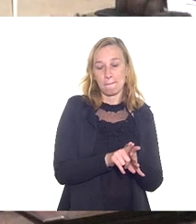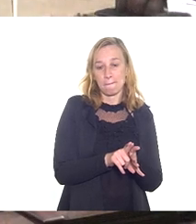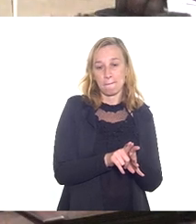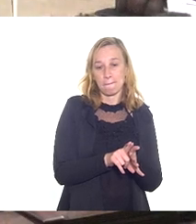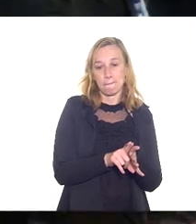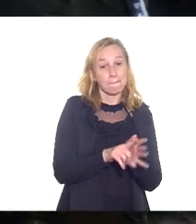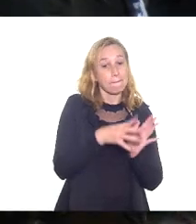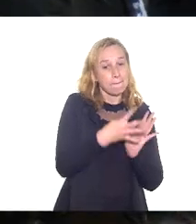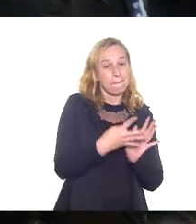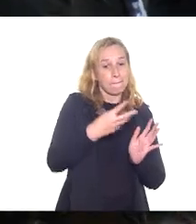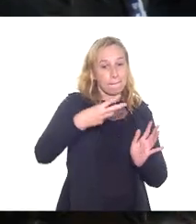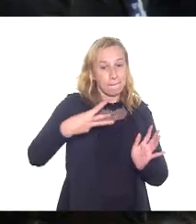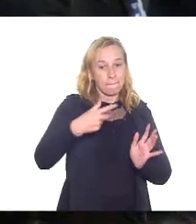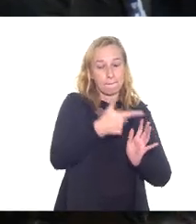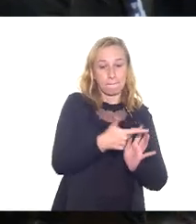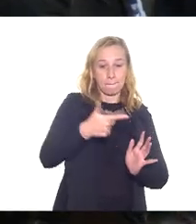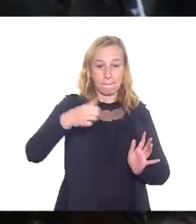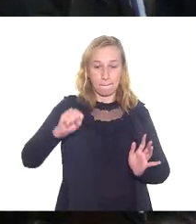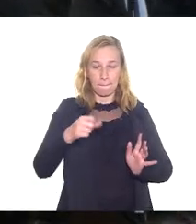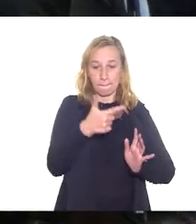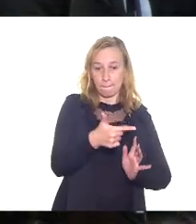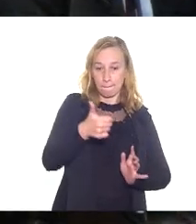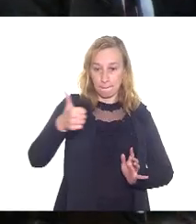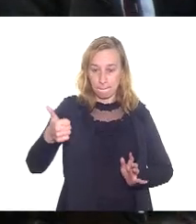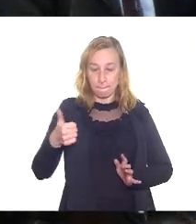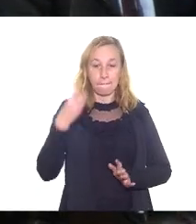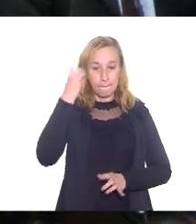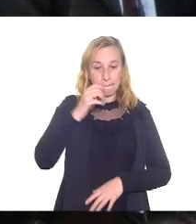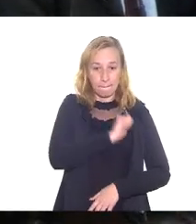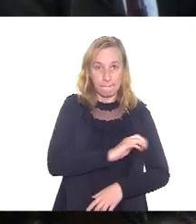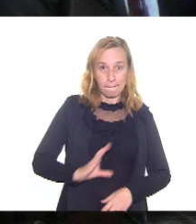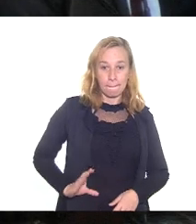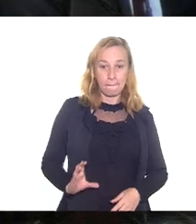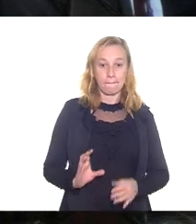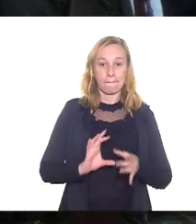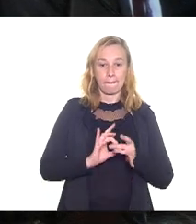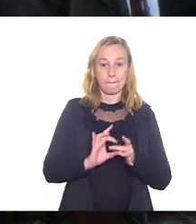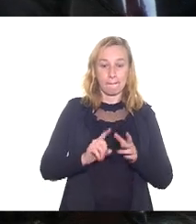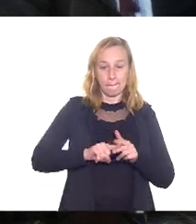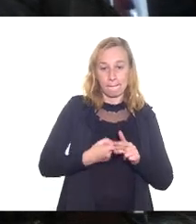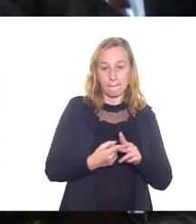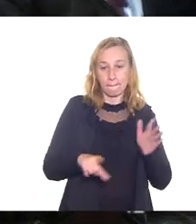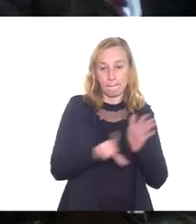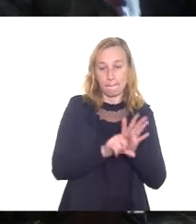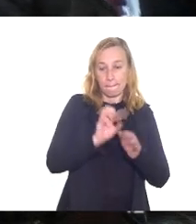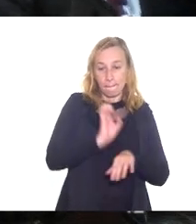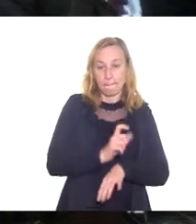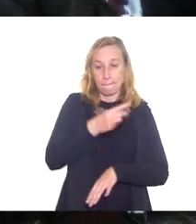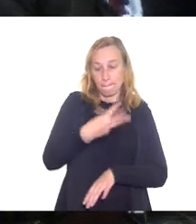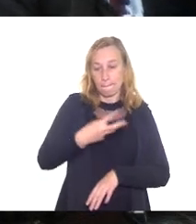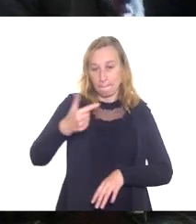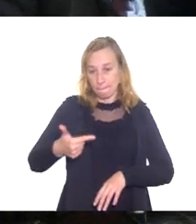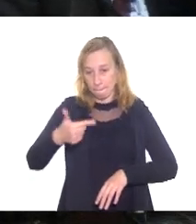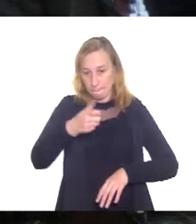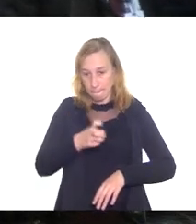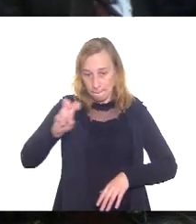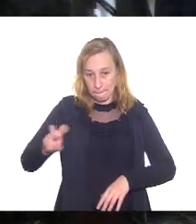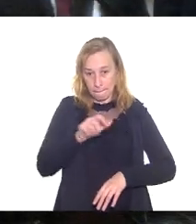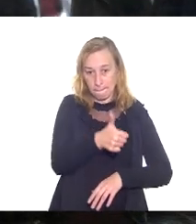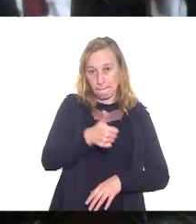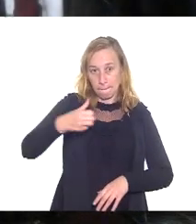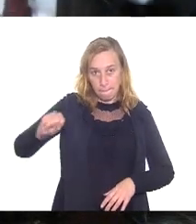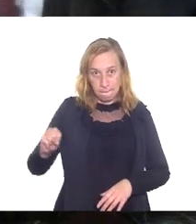Projeto de lei 4348 de 21, de autoria do deputado André Siciliano, que altera a lei estadual 5.355 de 23 de dezembro de